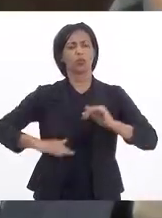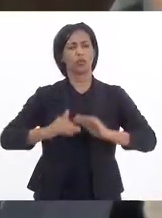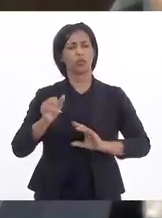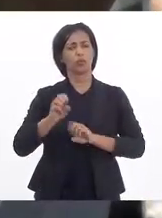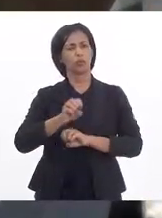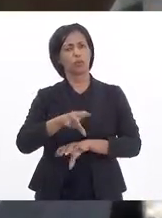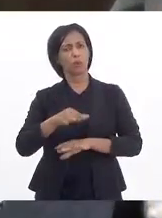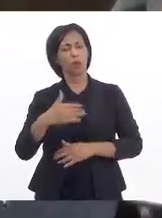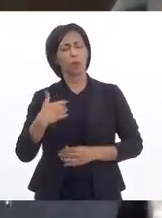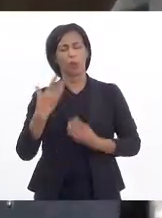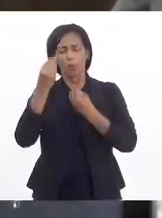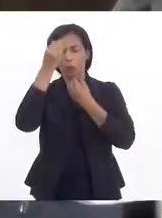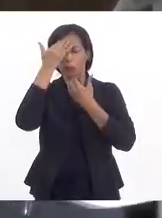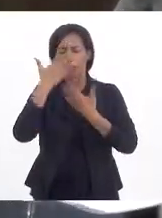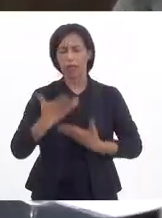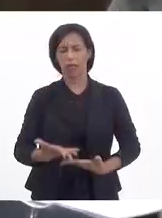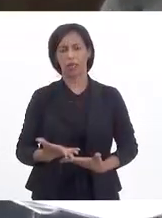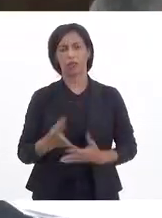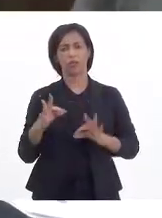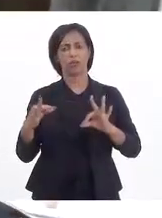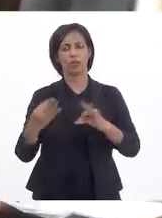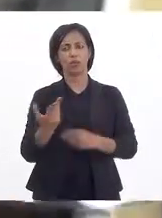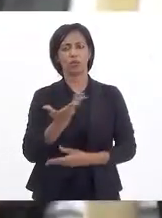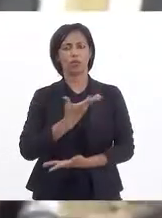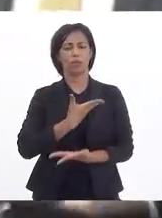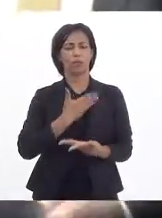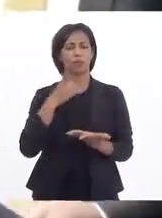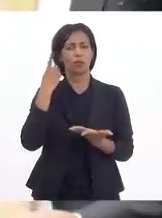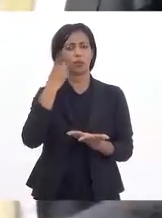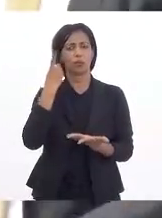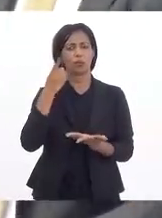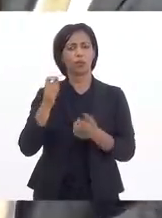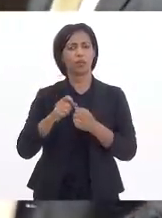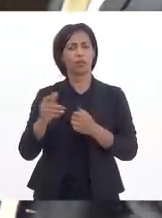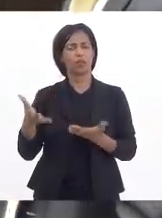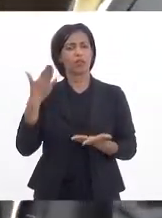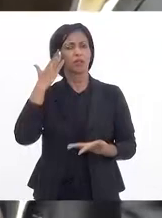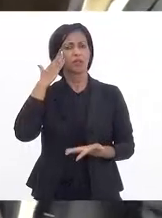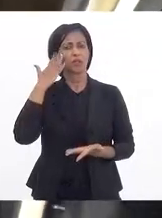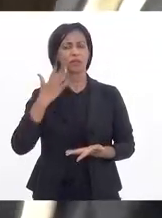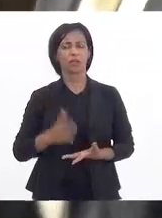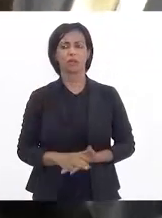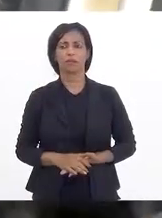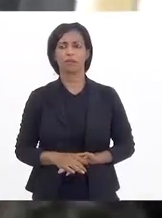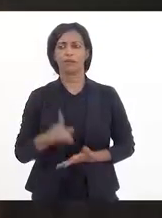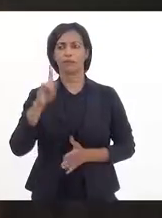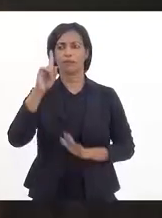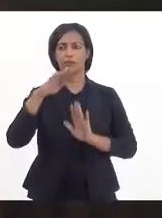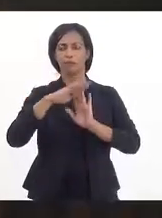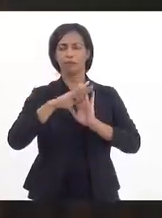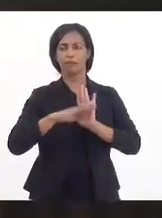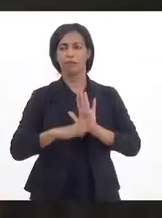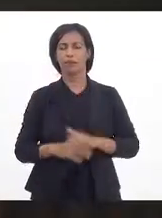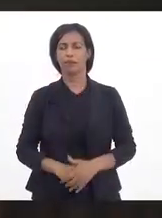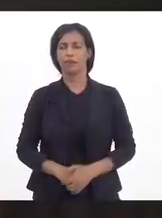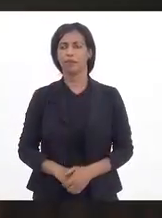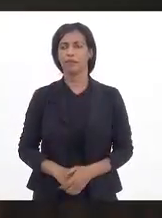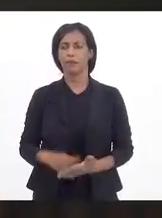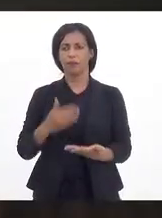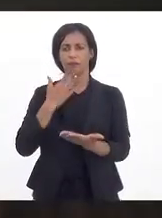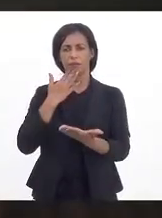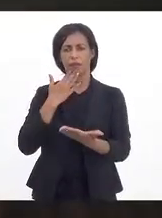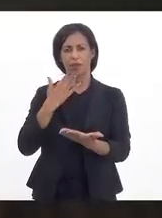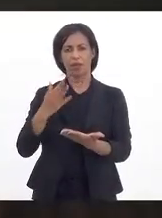profissionais da educação o meu muito obrigado a todos colegas deputados fizeram Esse entendimento questão de ordem Eu